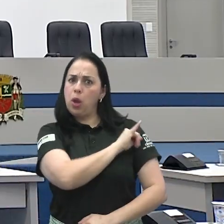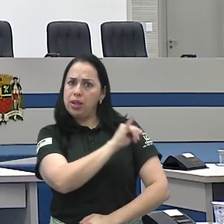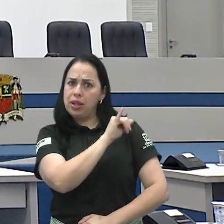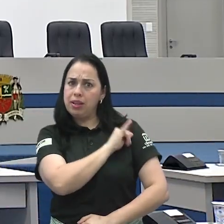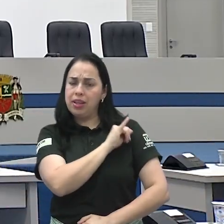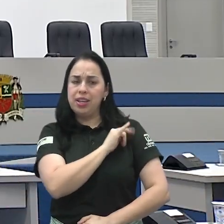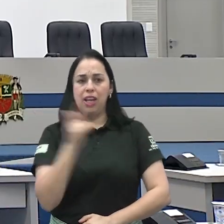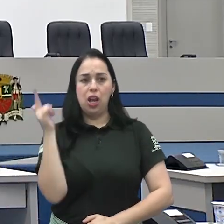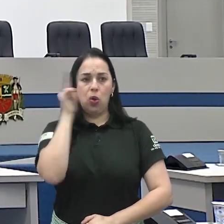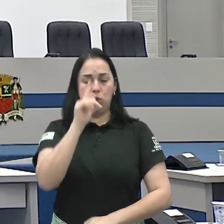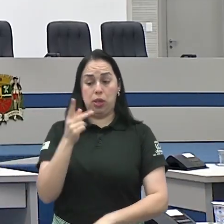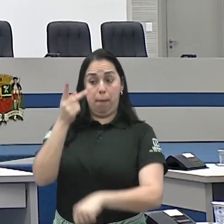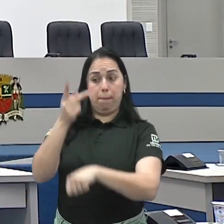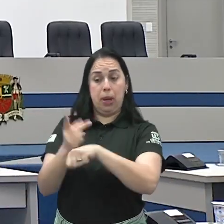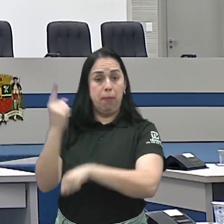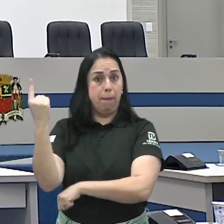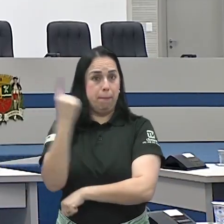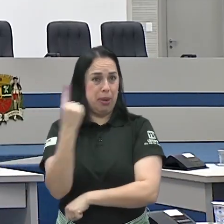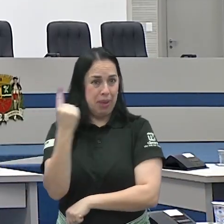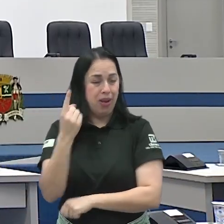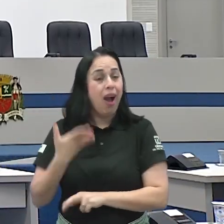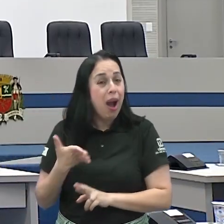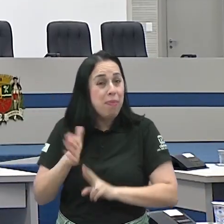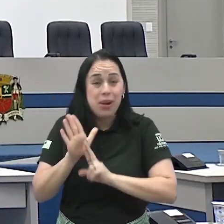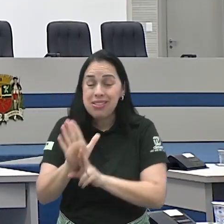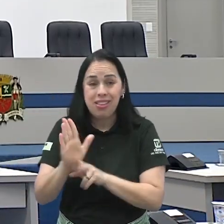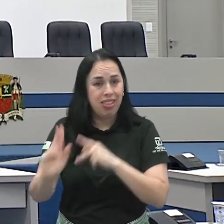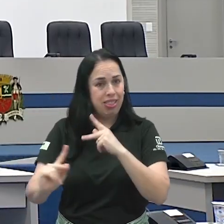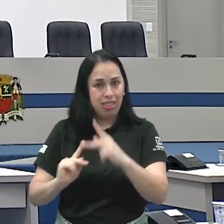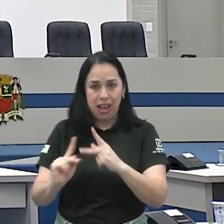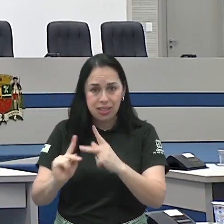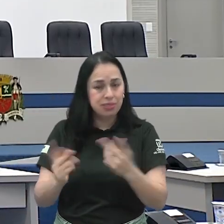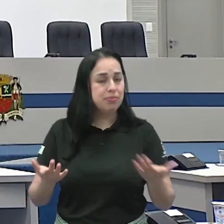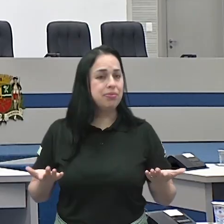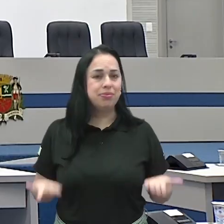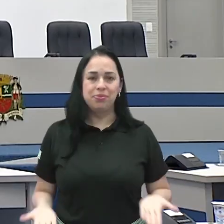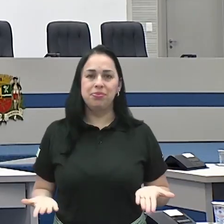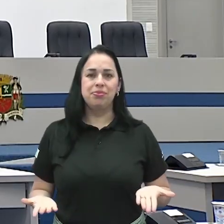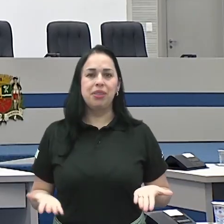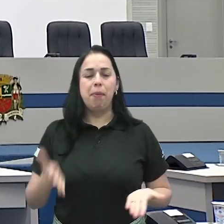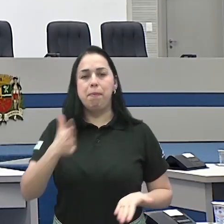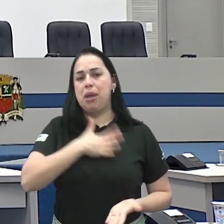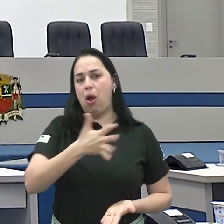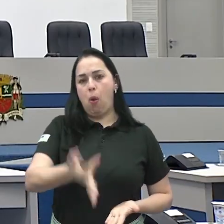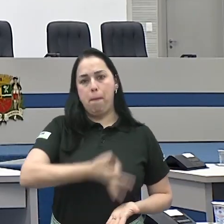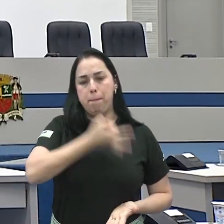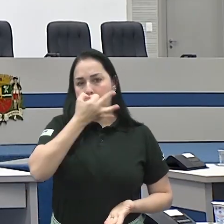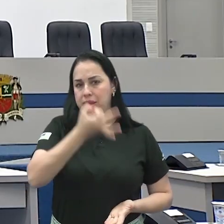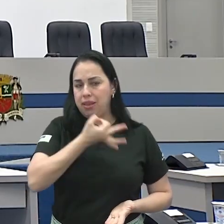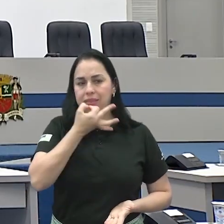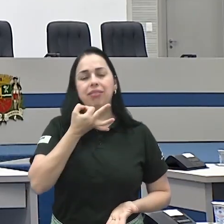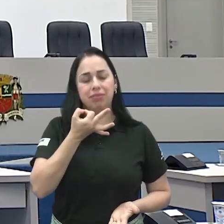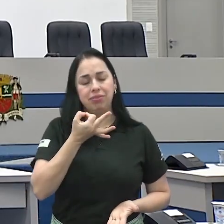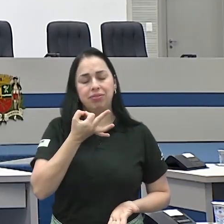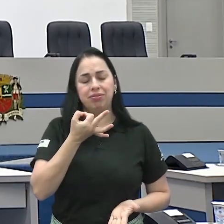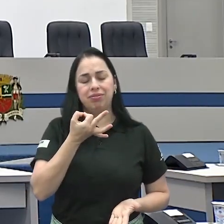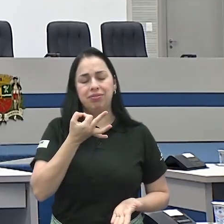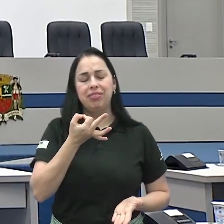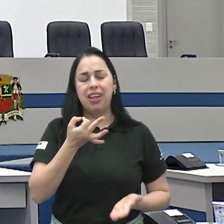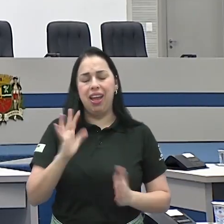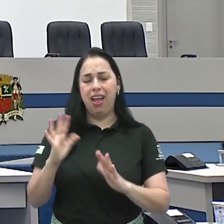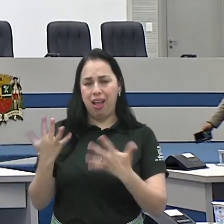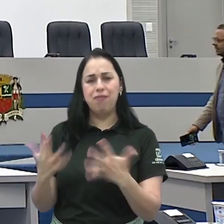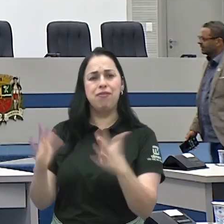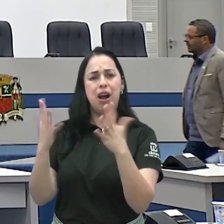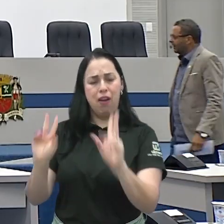Janeiro e ser premiado com o primeiro lugar, levar o nome da nossa GCM, da nossa cidade, acho que o mínimo que nós podemos